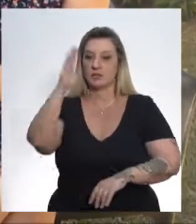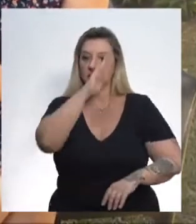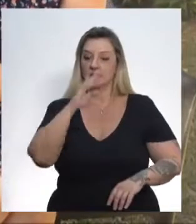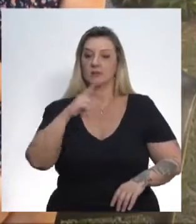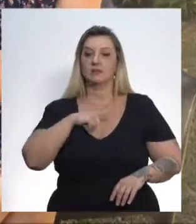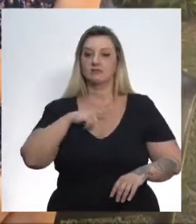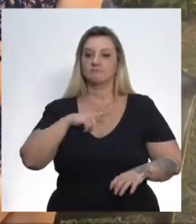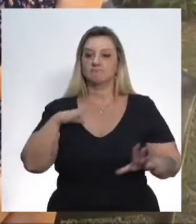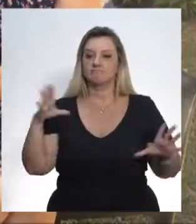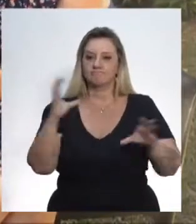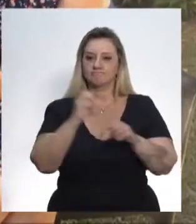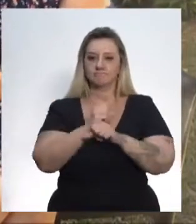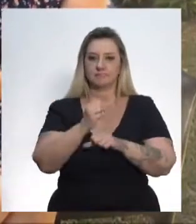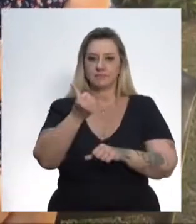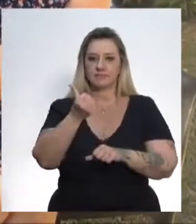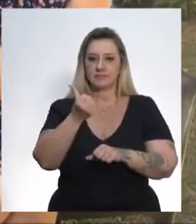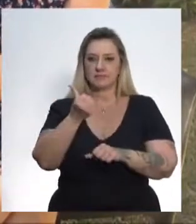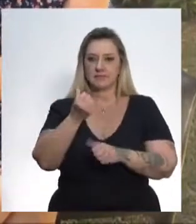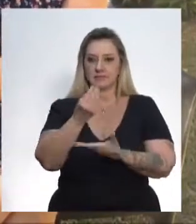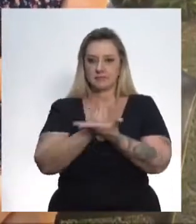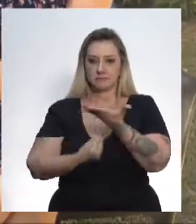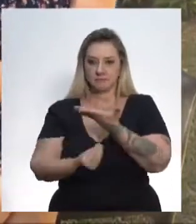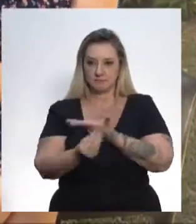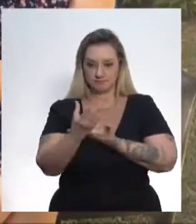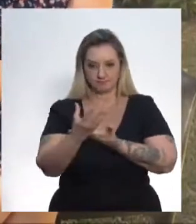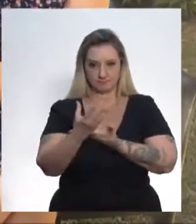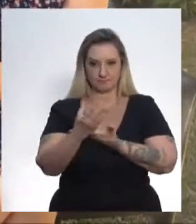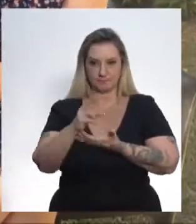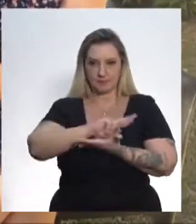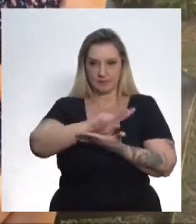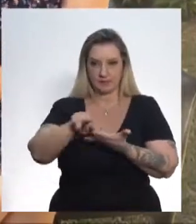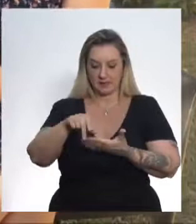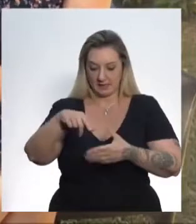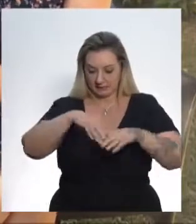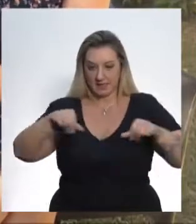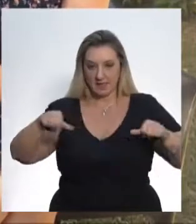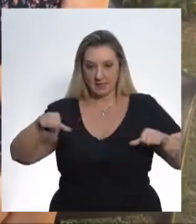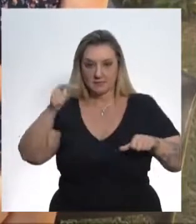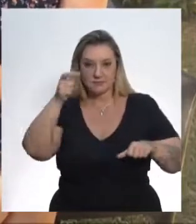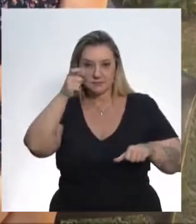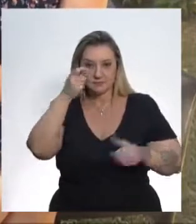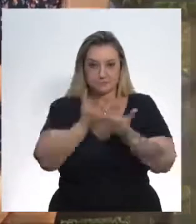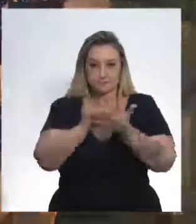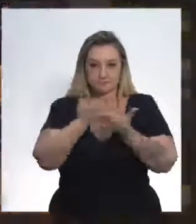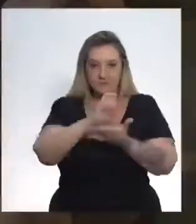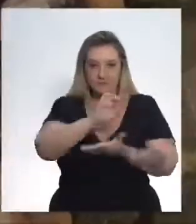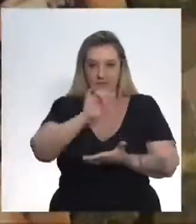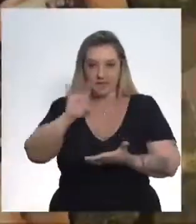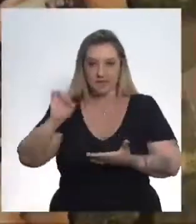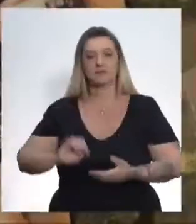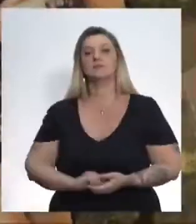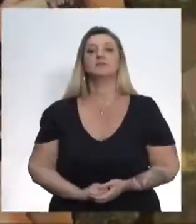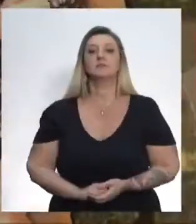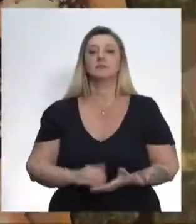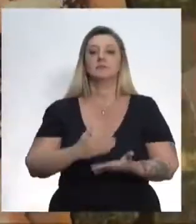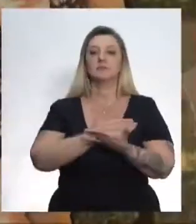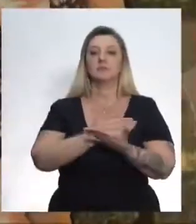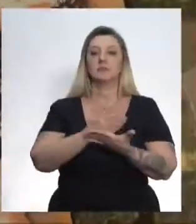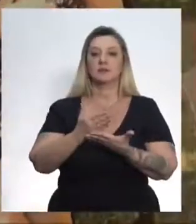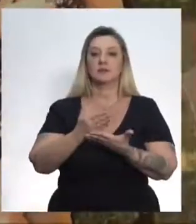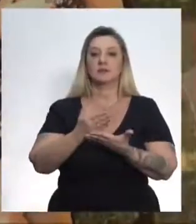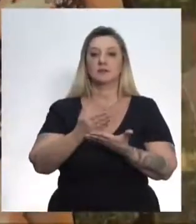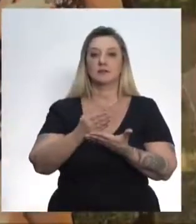um total de 6 biomas terrestres e vamos ver um pouquinho sobre cada um deles. Começamos pelo